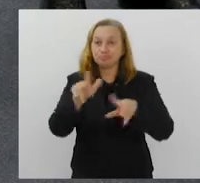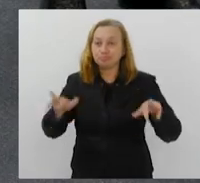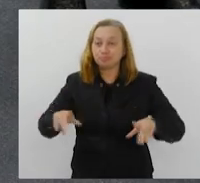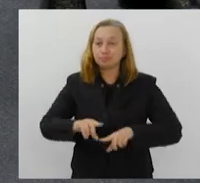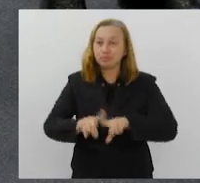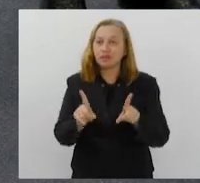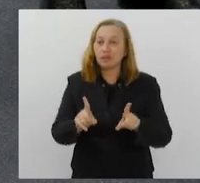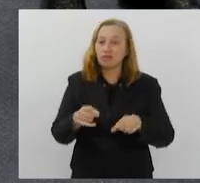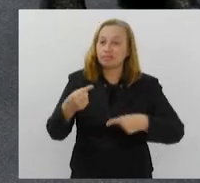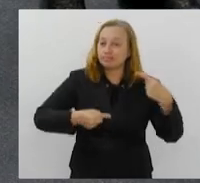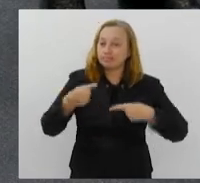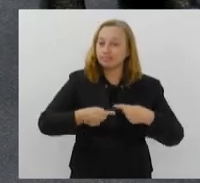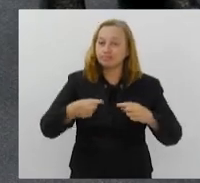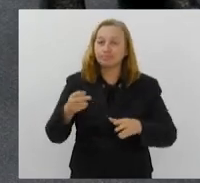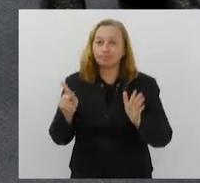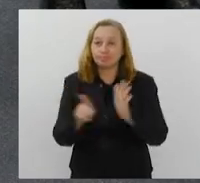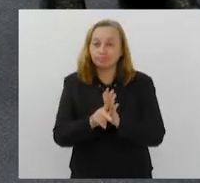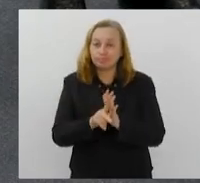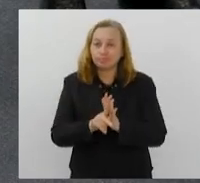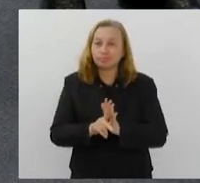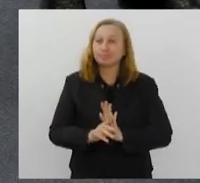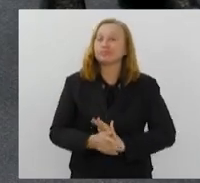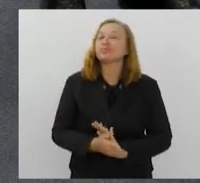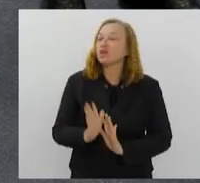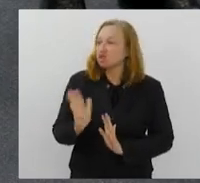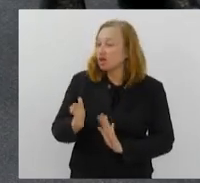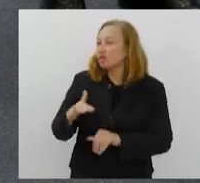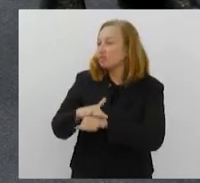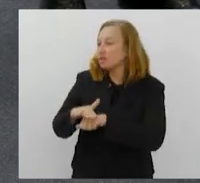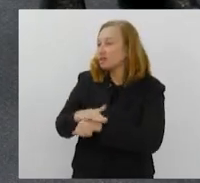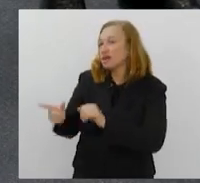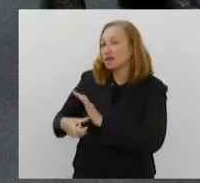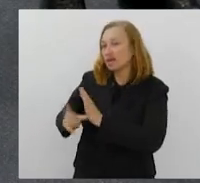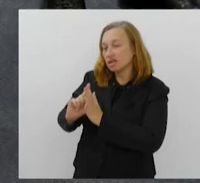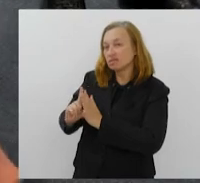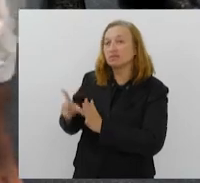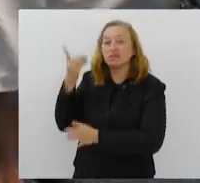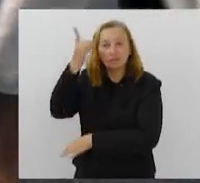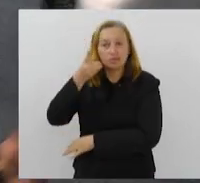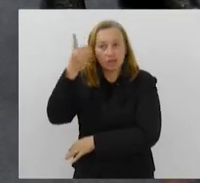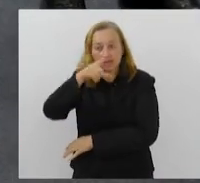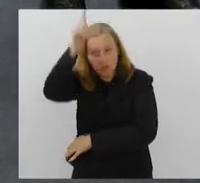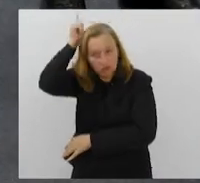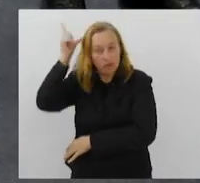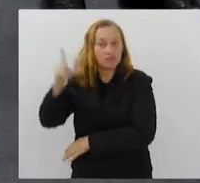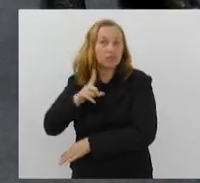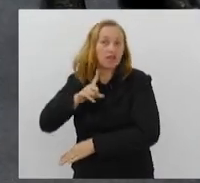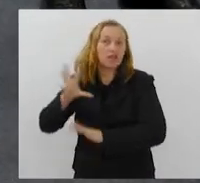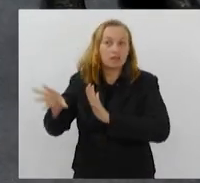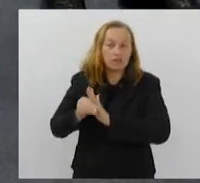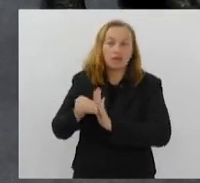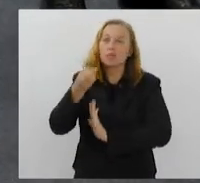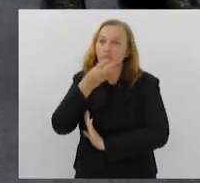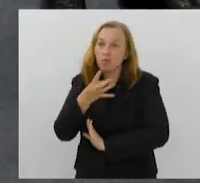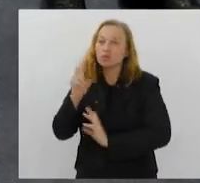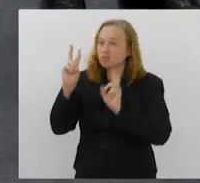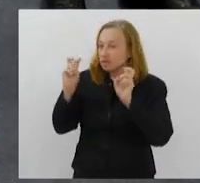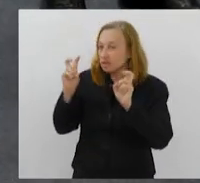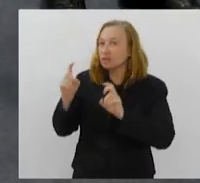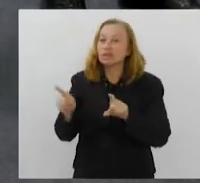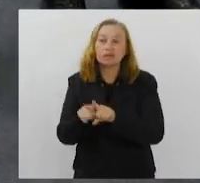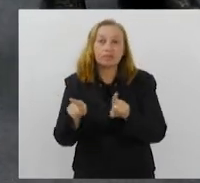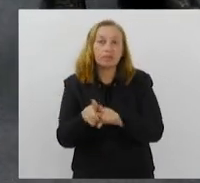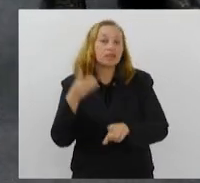eu vou discutir mesmo esse projeto, já discuti até com o Luiz Paulo, que tem emendas boas sobre isso. Também estava falando sobre isso com a